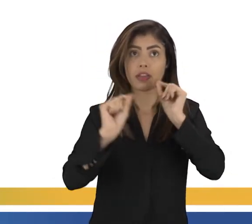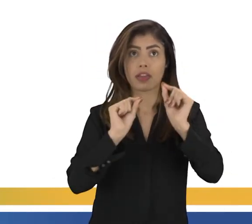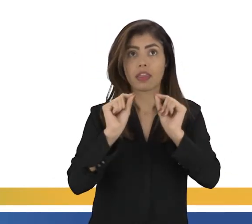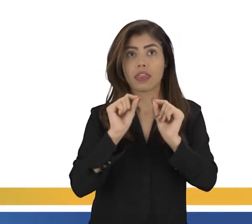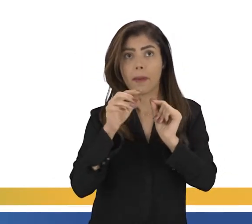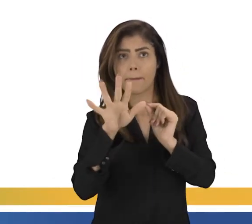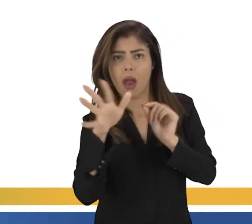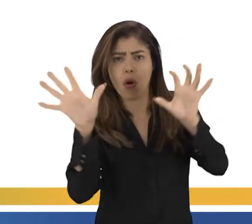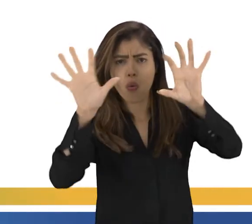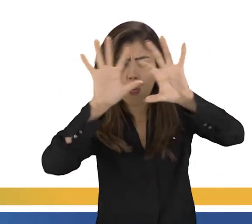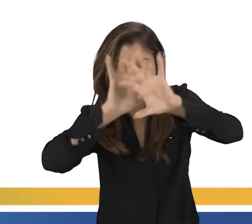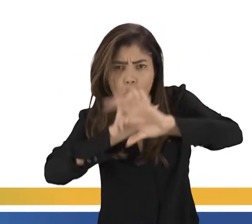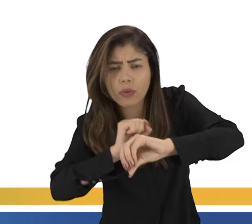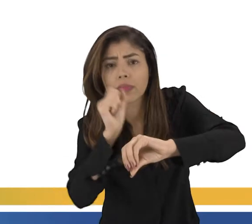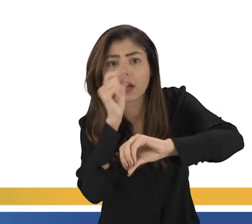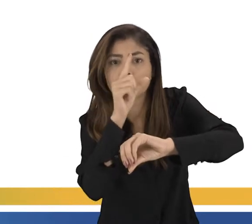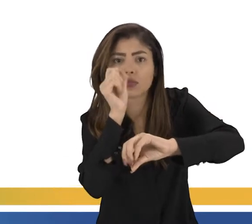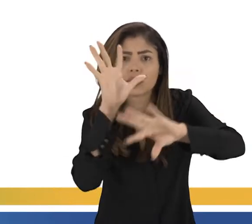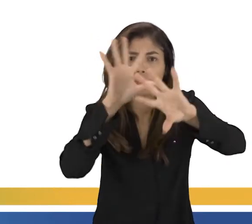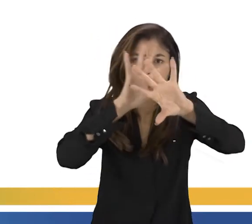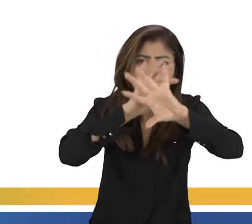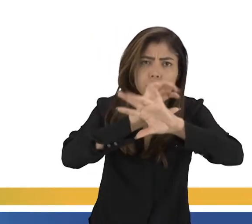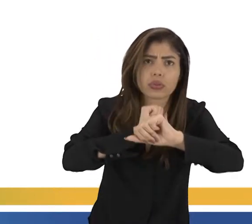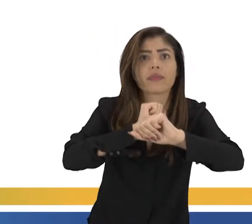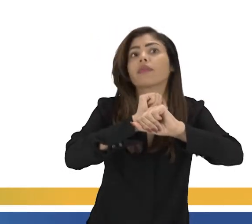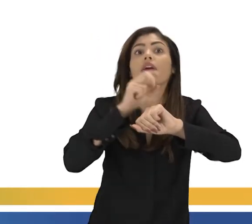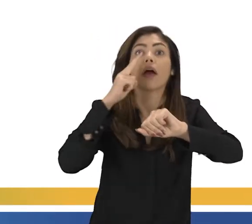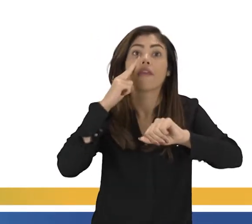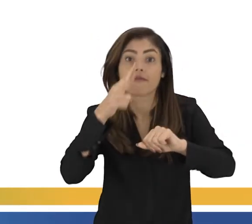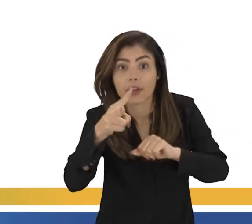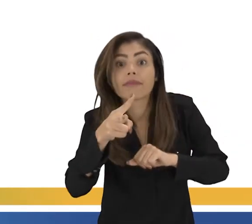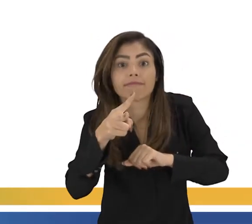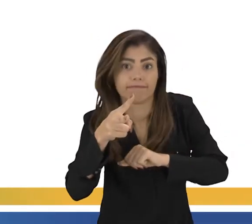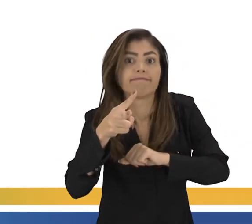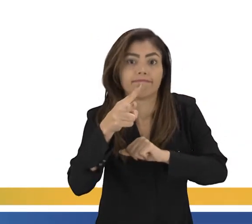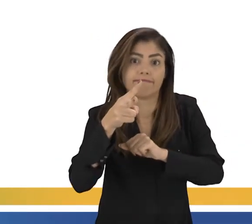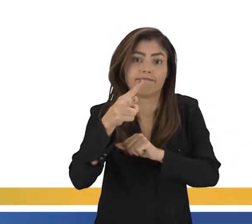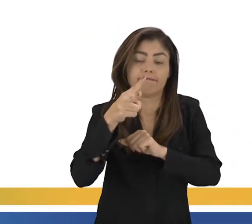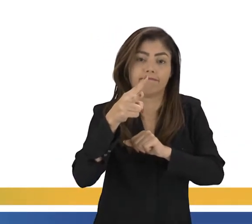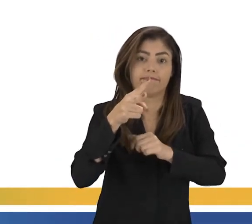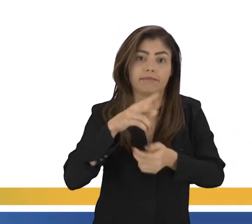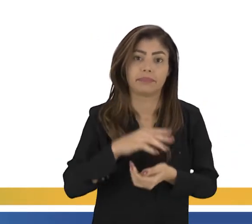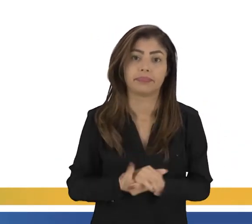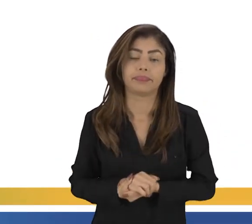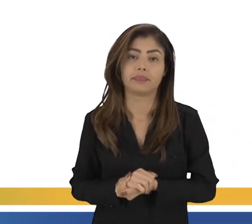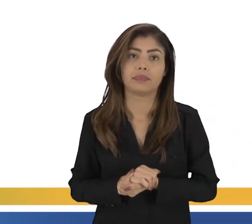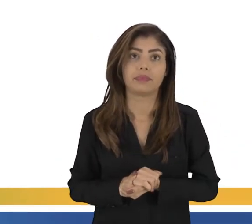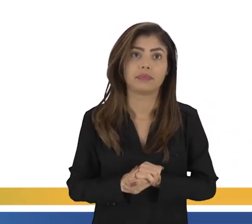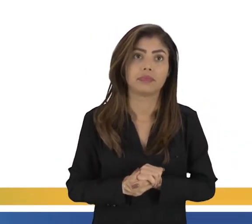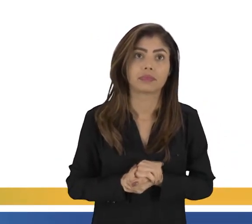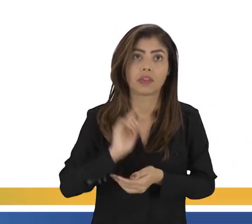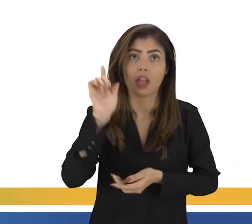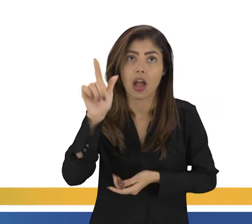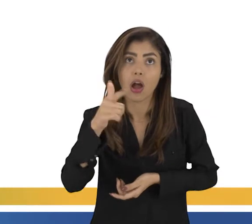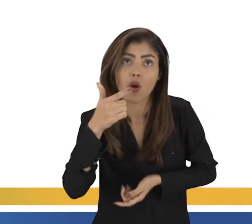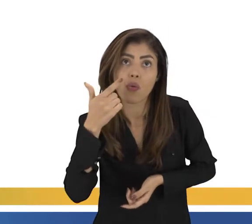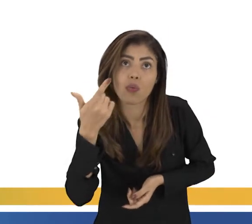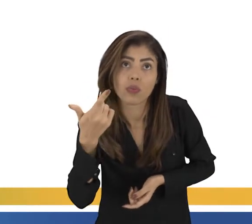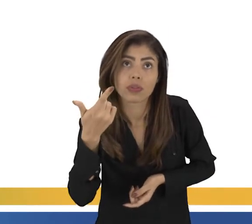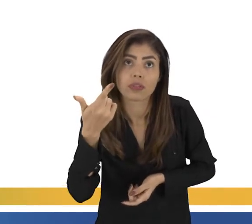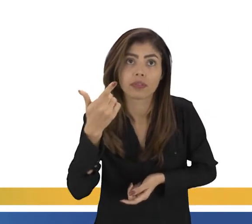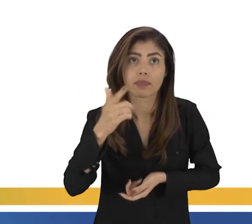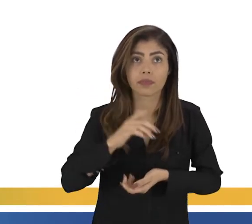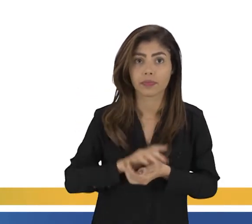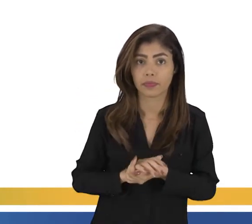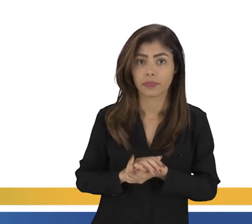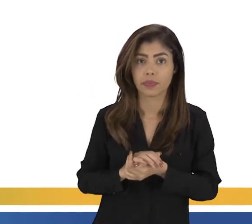pouco mais escura, um azul um pouco escuro, então nós estamos vendo os predadores de cadeia, certo? Aí, outra imagem,